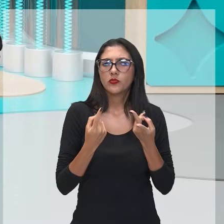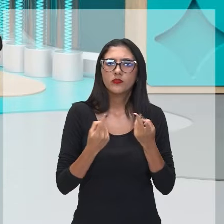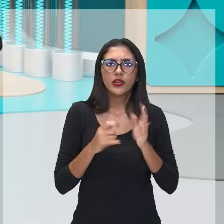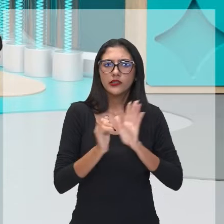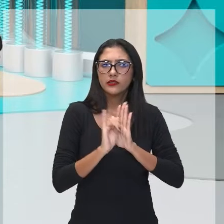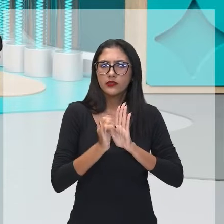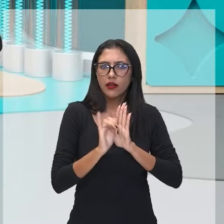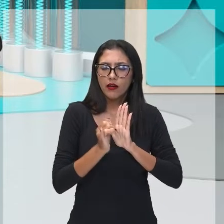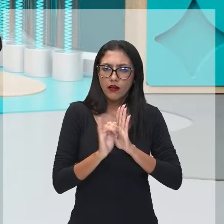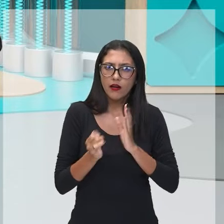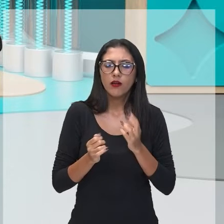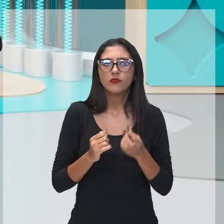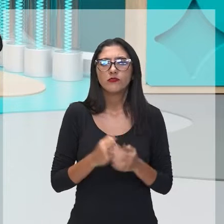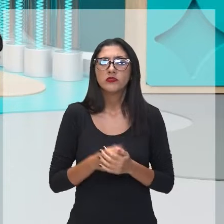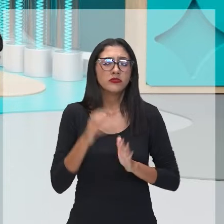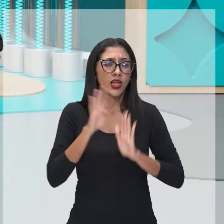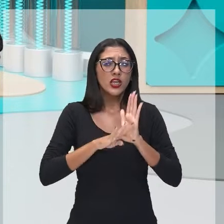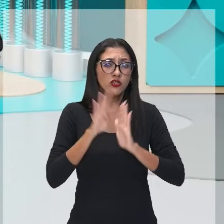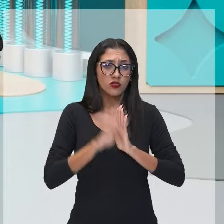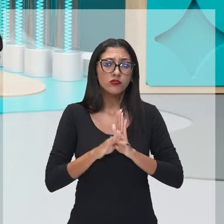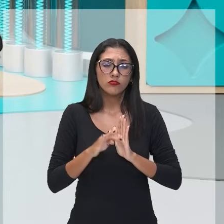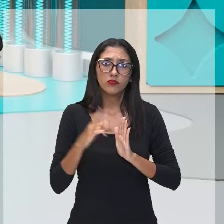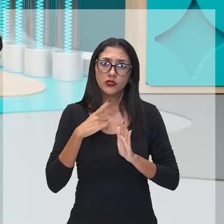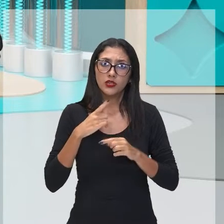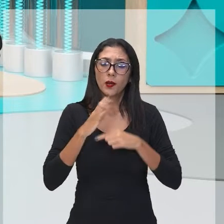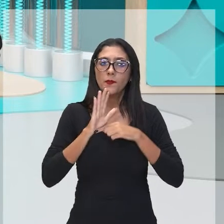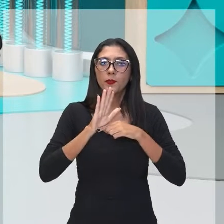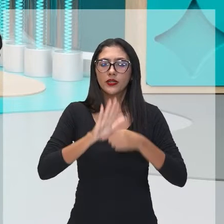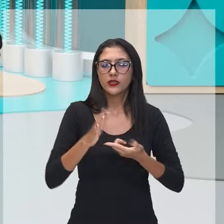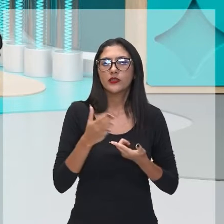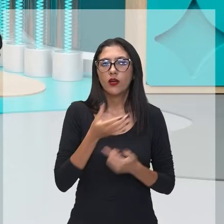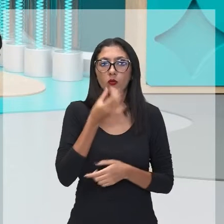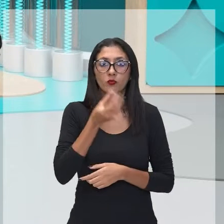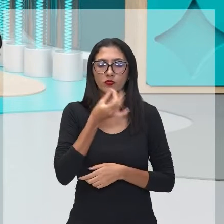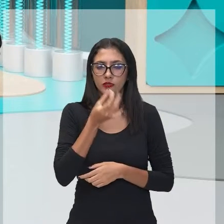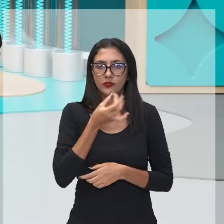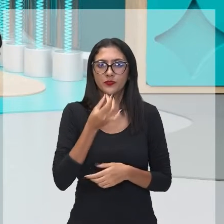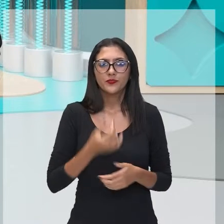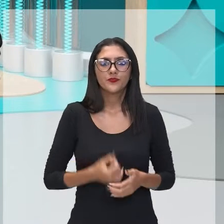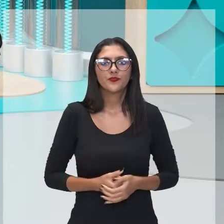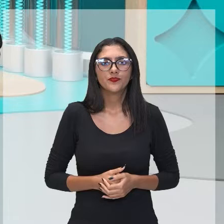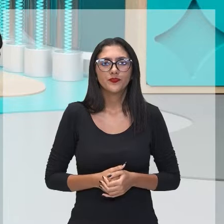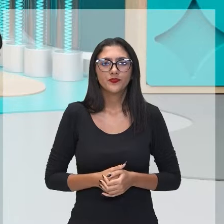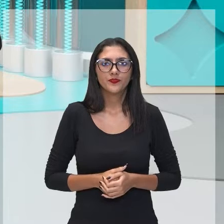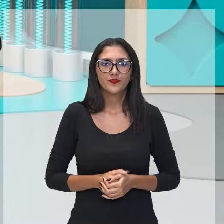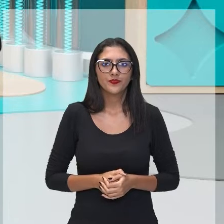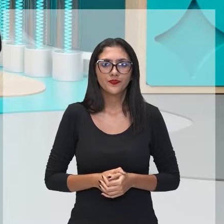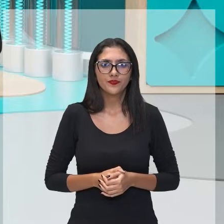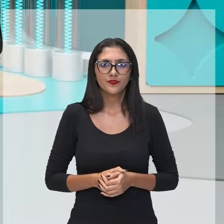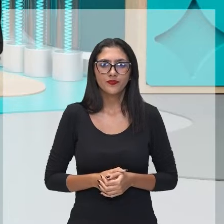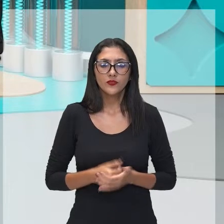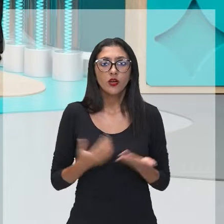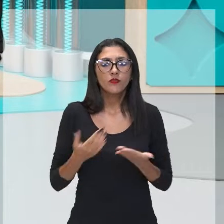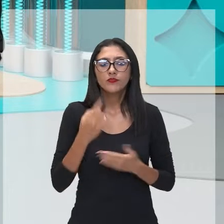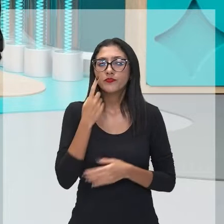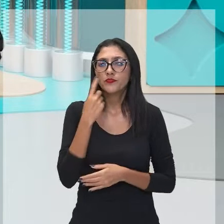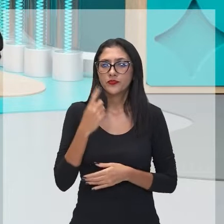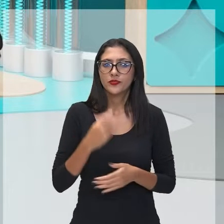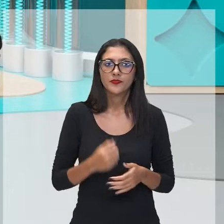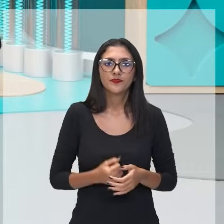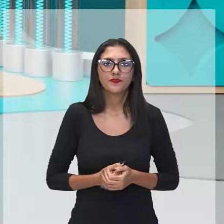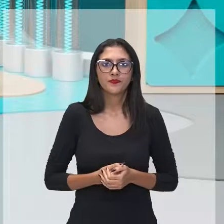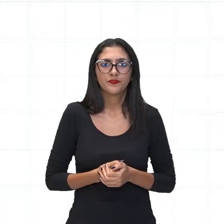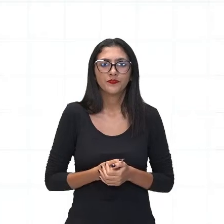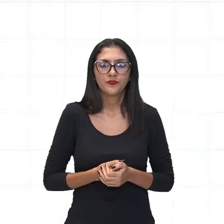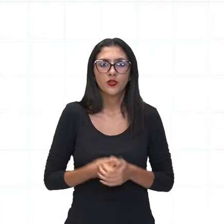textos que costumam trazer opinião para você, para o leitor, ok? Vamos começar? Então, movimento argumentativo